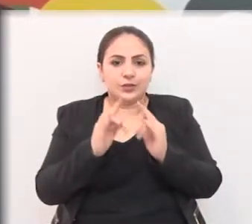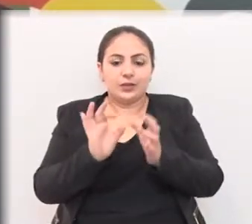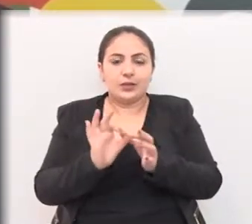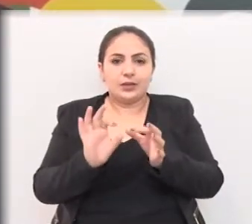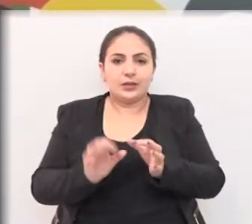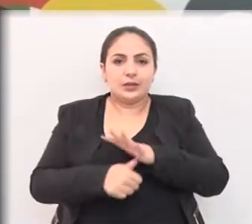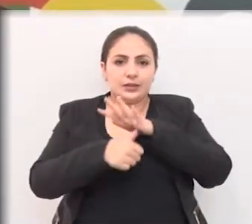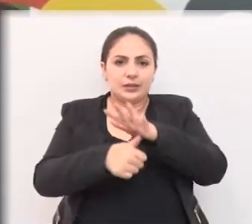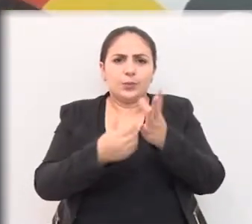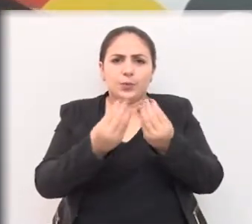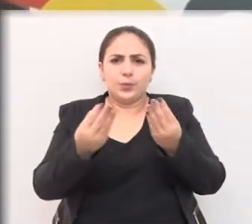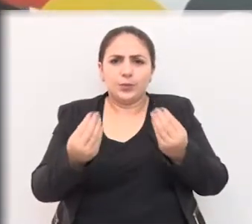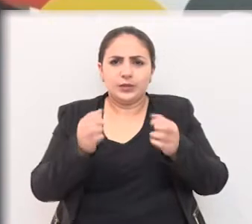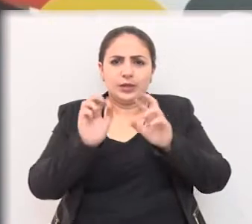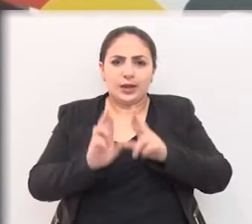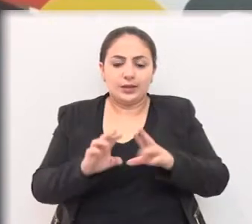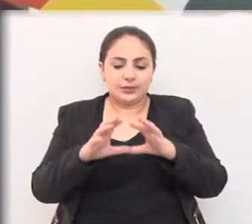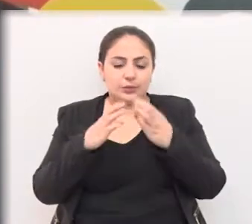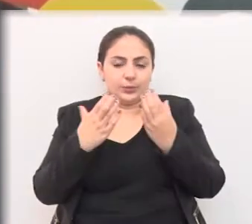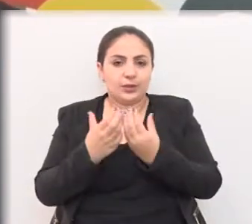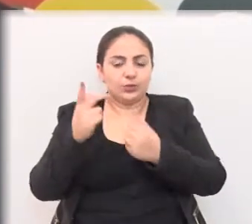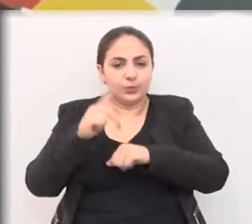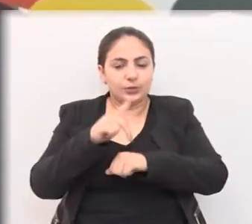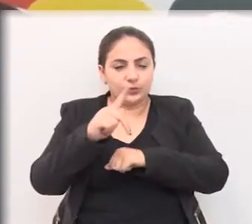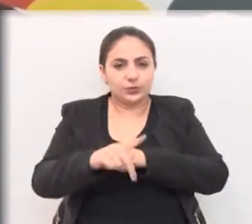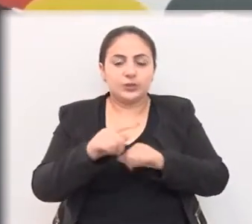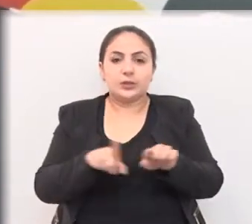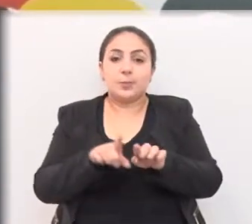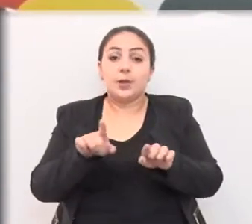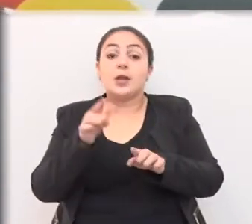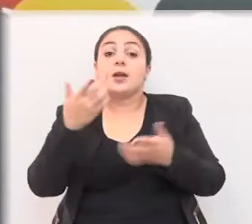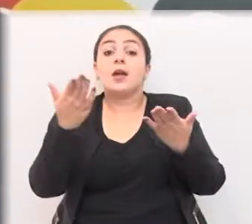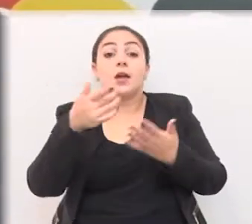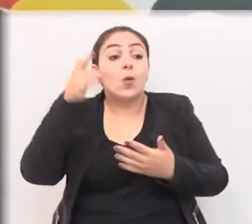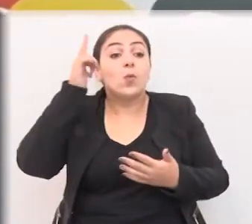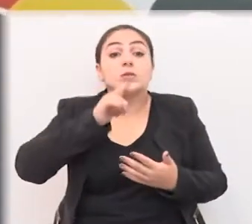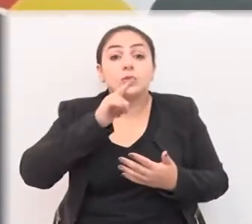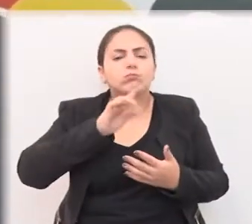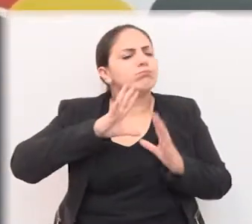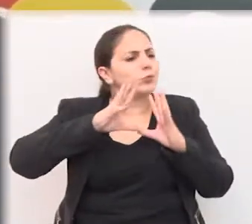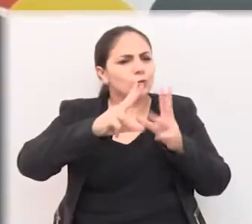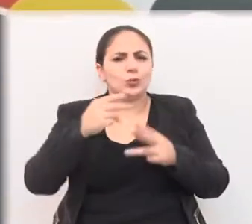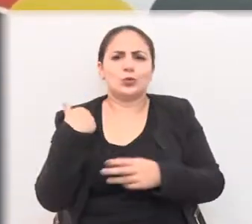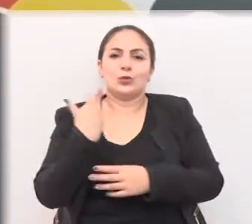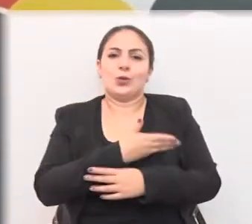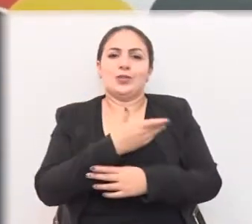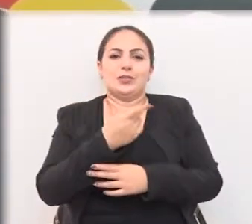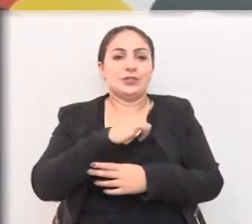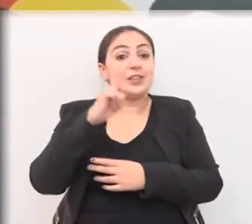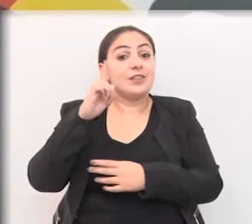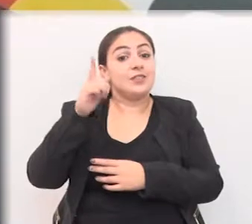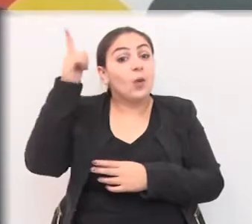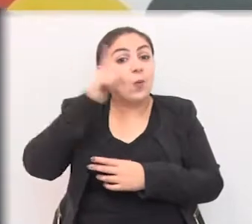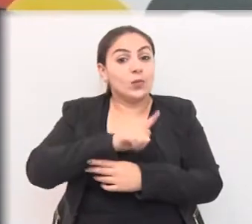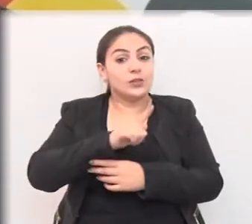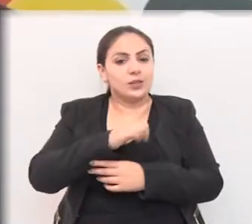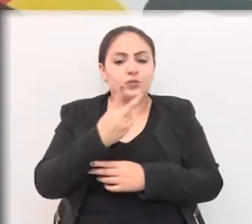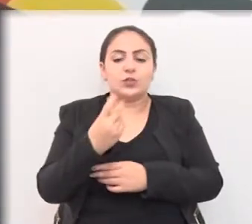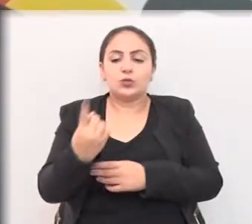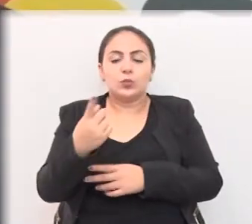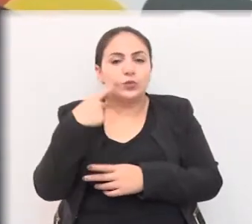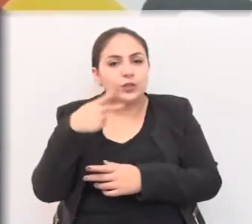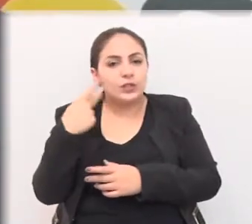liderada por vários segmentos da comunidade de Passo Fundo, mas quem ganhou foi todos. Todos ganharam, os 21